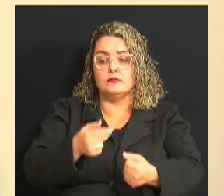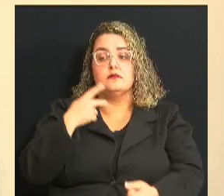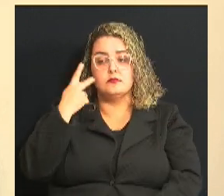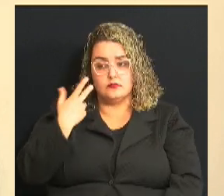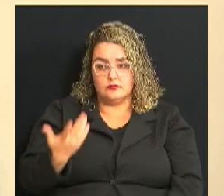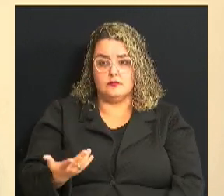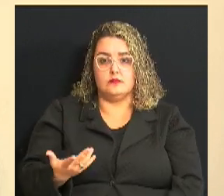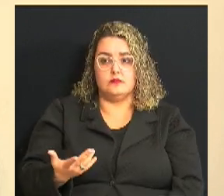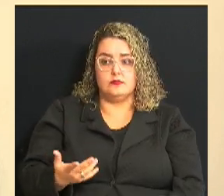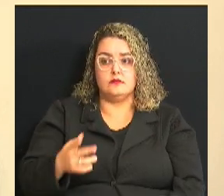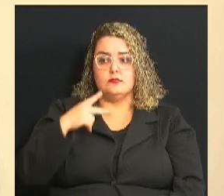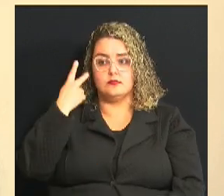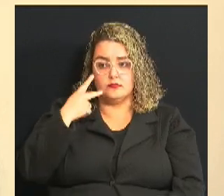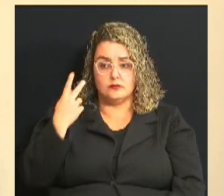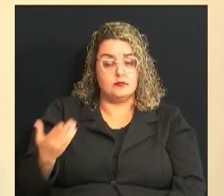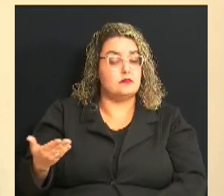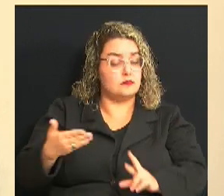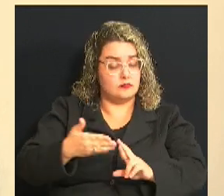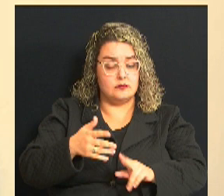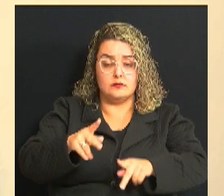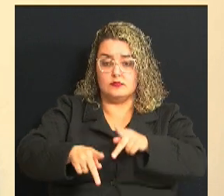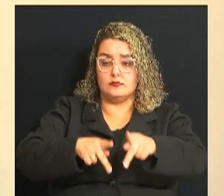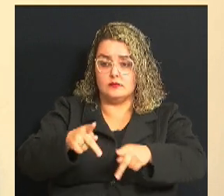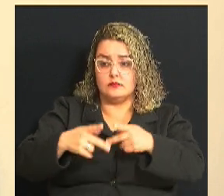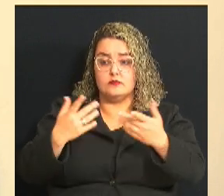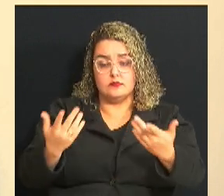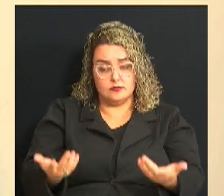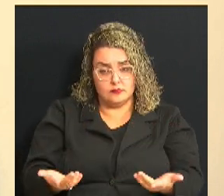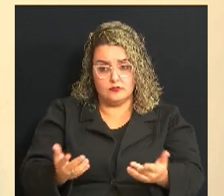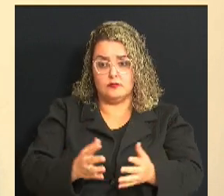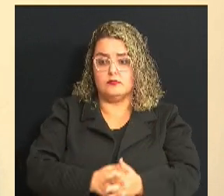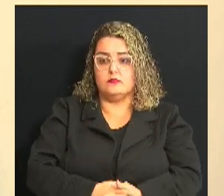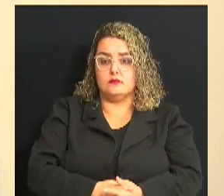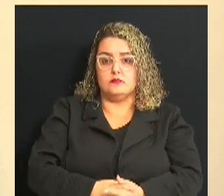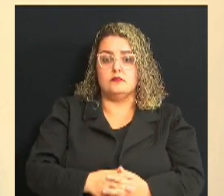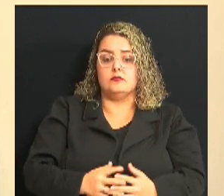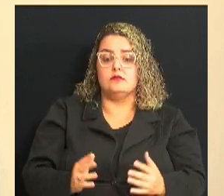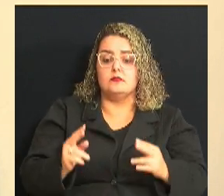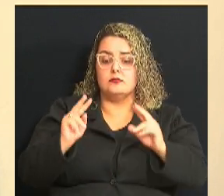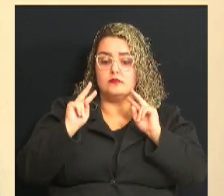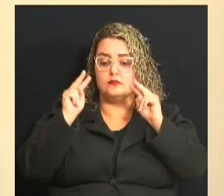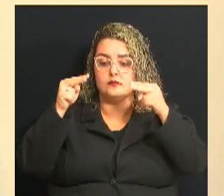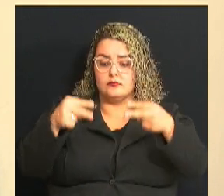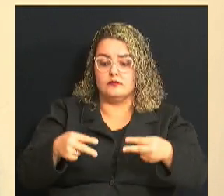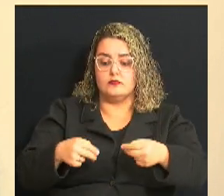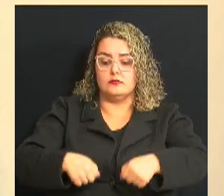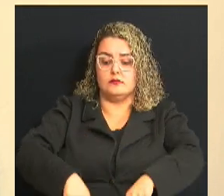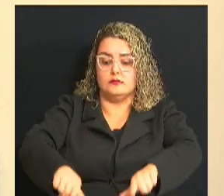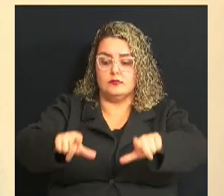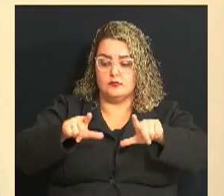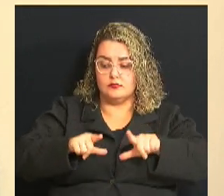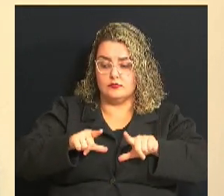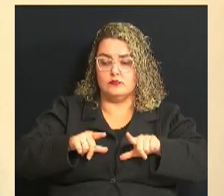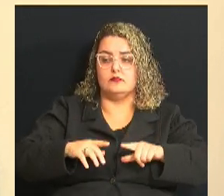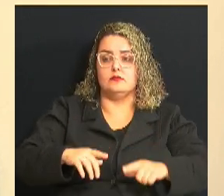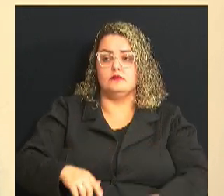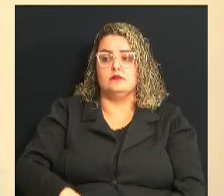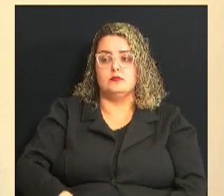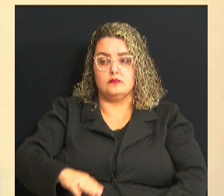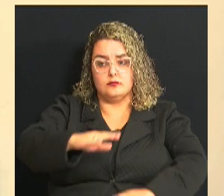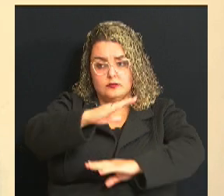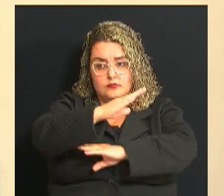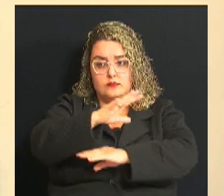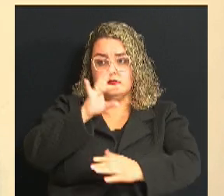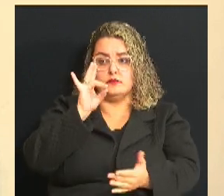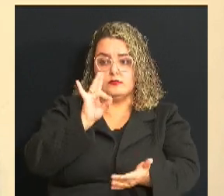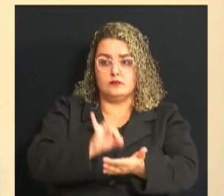vereador representa a população. Então, o reconhecimento, a entrega desse título pela Câmara, na verdade, é uma